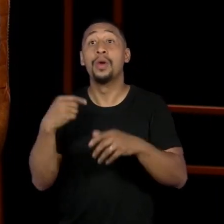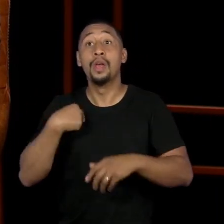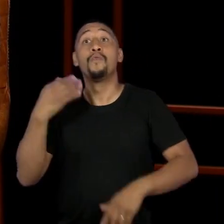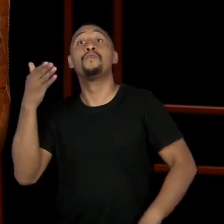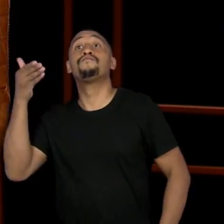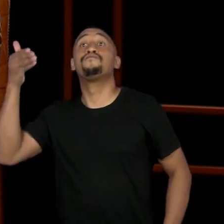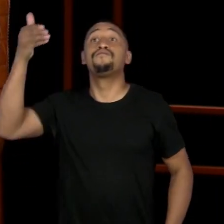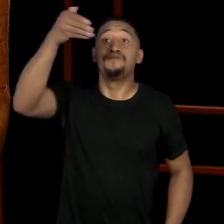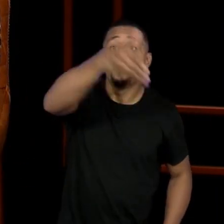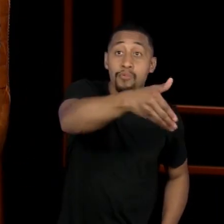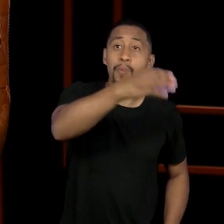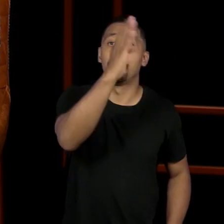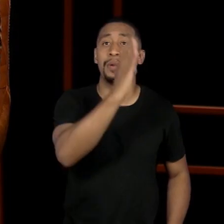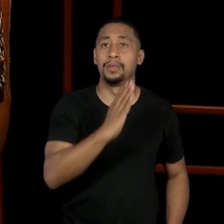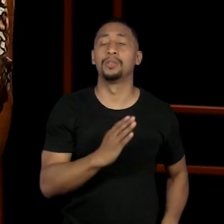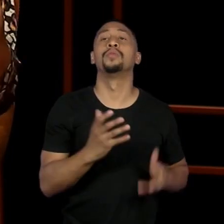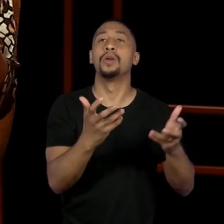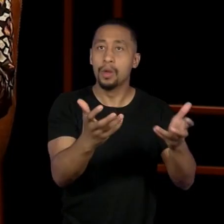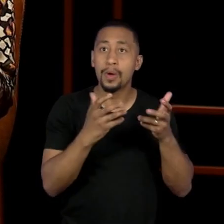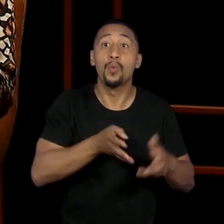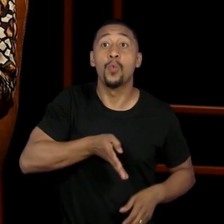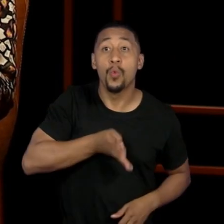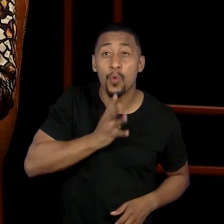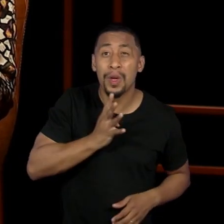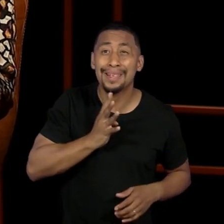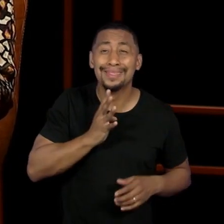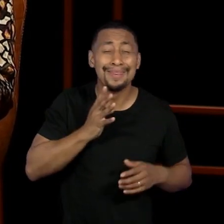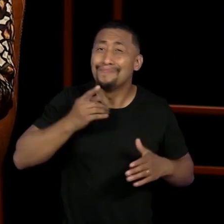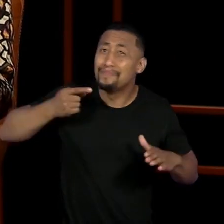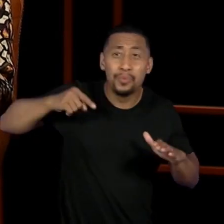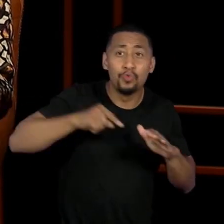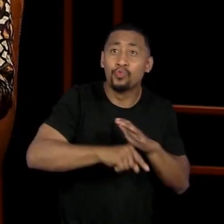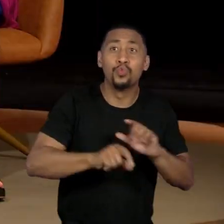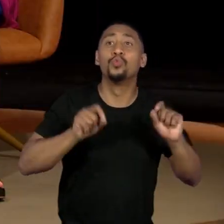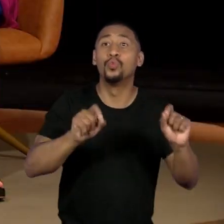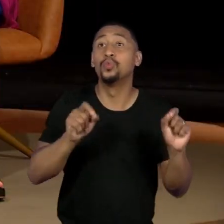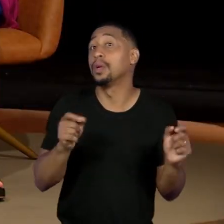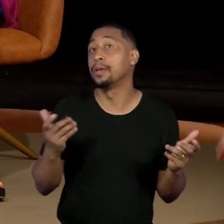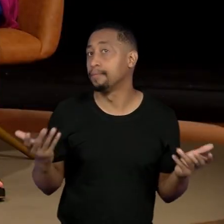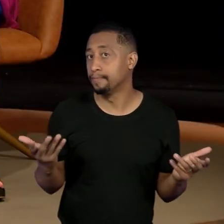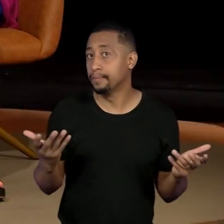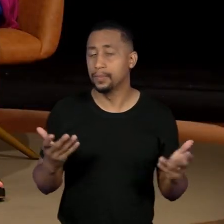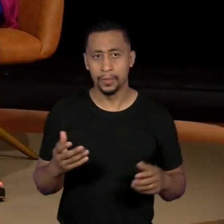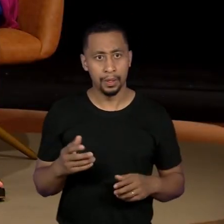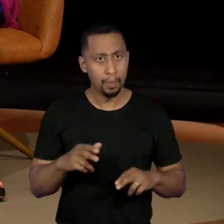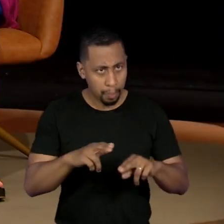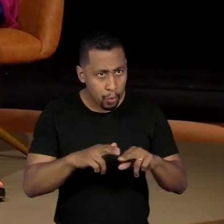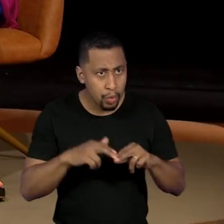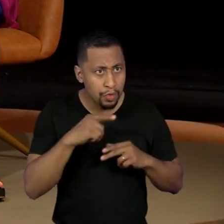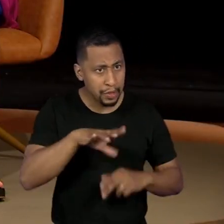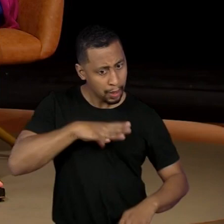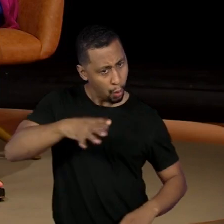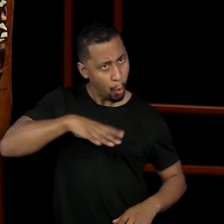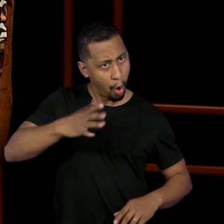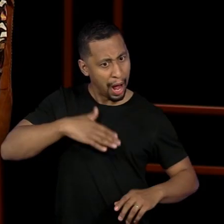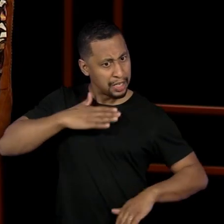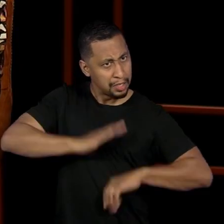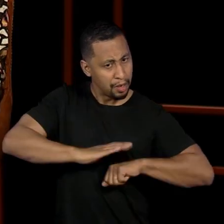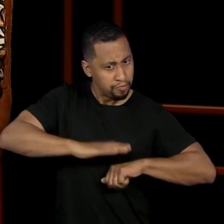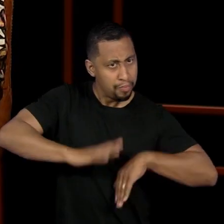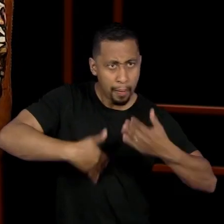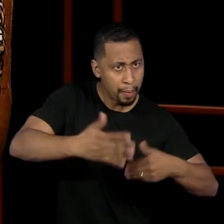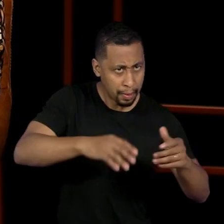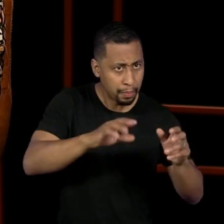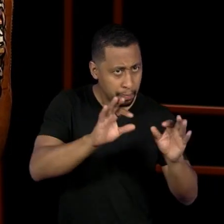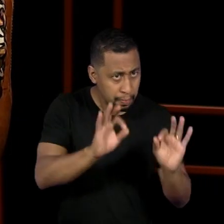o que é isto que eu estou a ouvir que me faz estar viva. Por isso que você foi tão ousada a vida toda. Por isso que Maravilha. quando